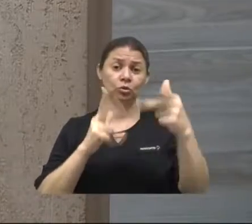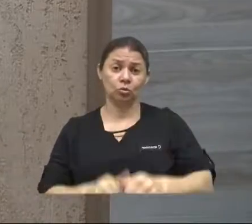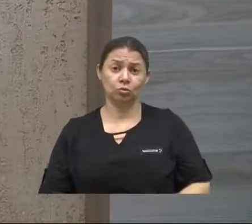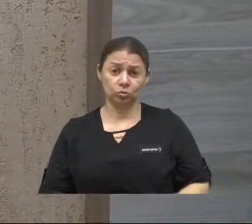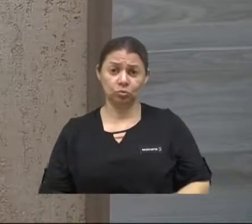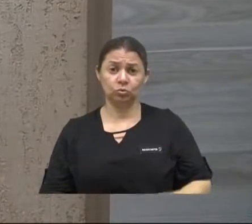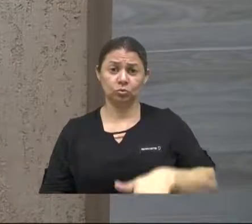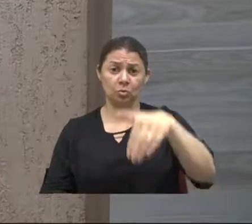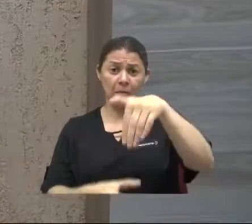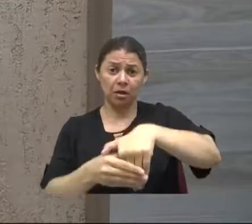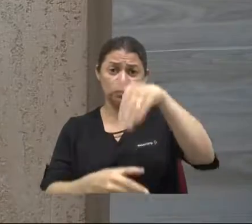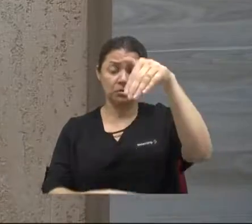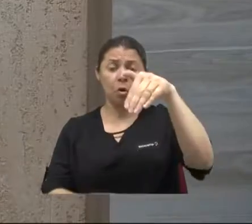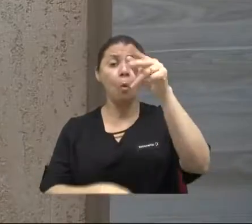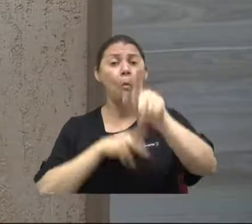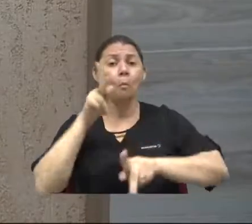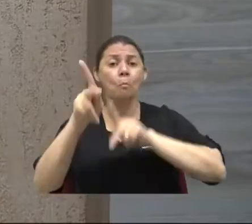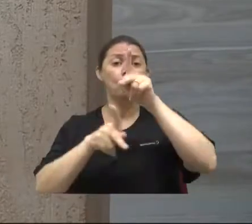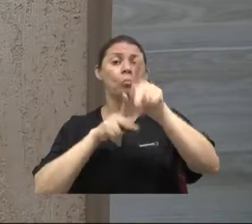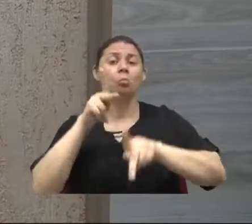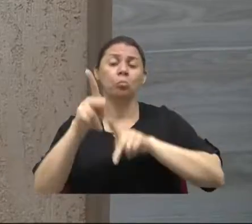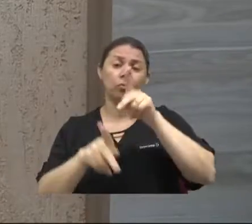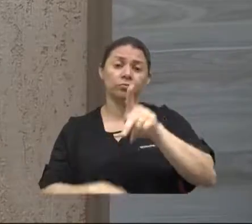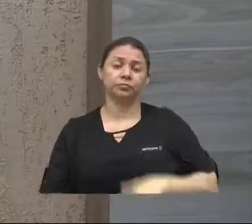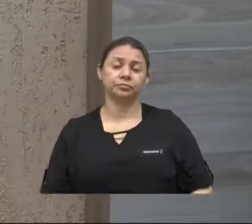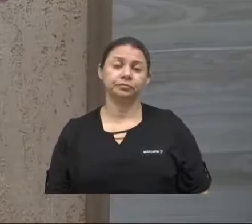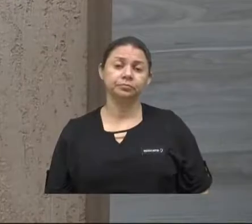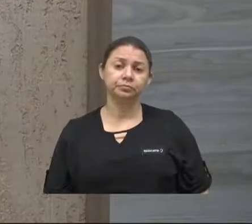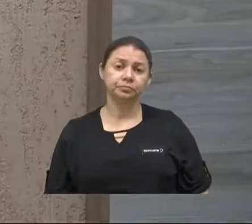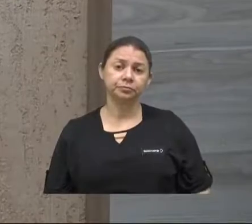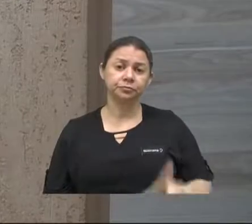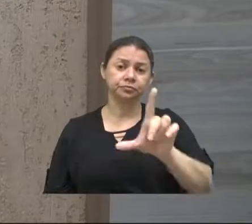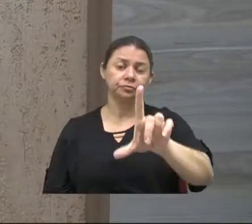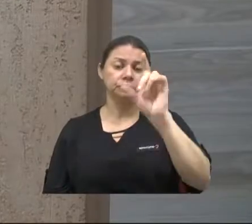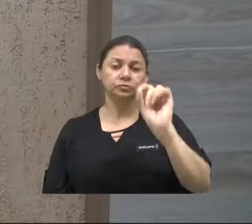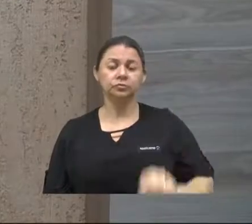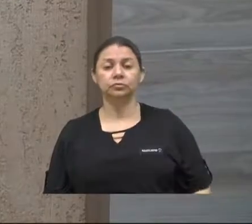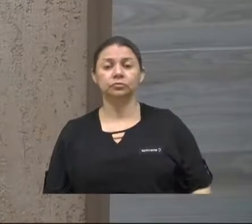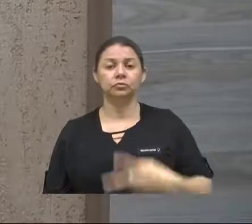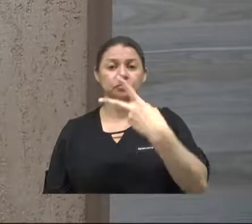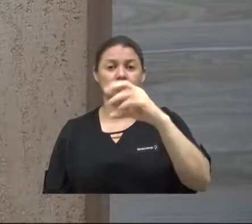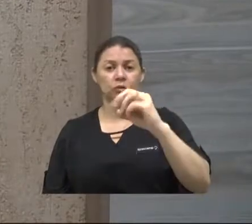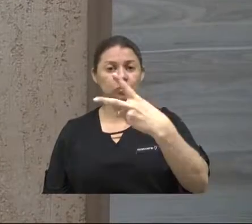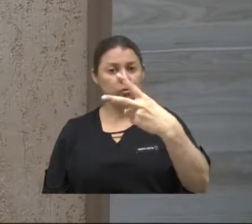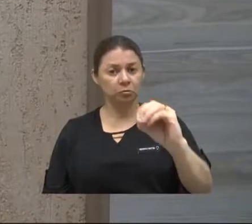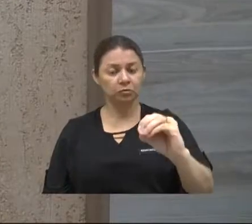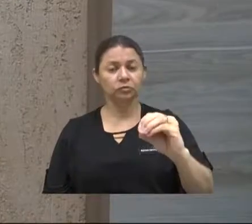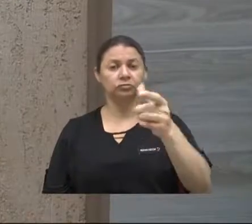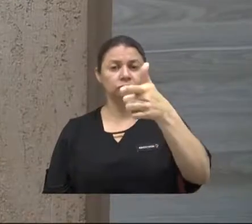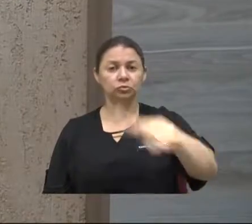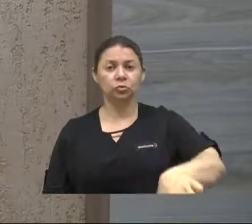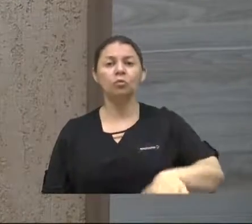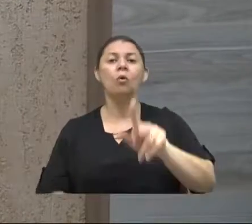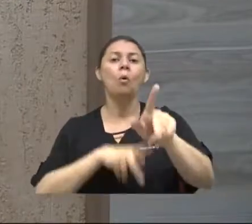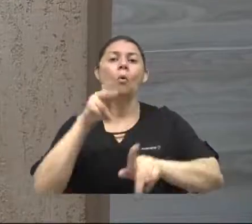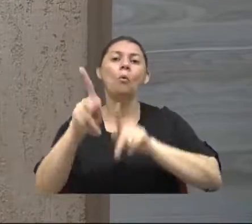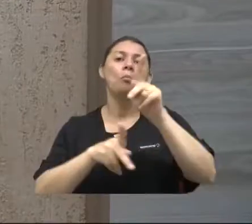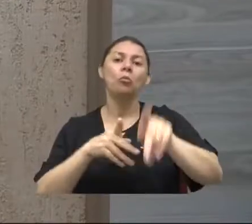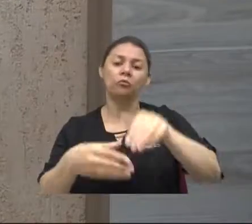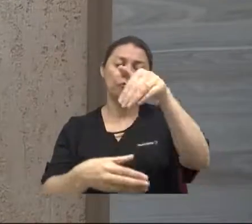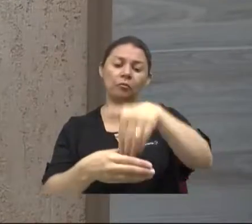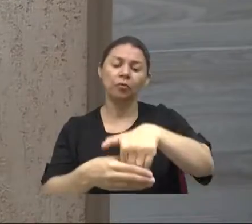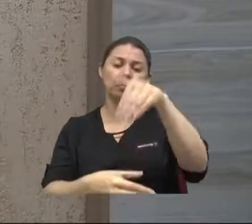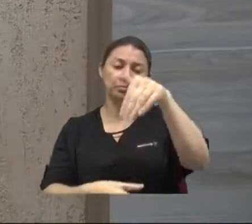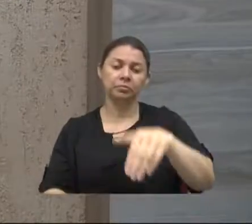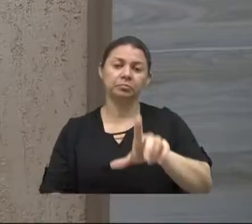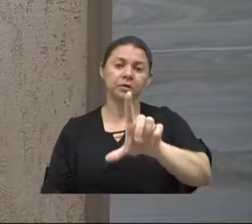E esse povo que em 2020 vai dar um aval para quem se candidatar a estar aqui. Mas gostaria de somente deixar